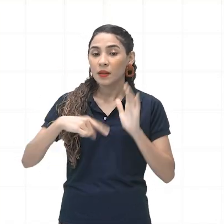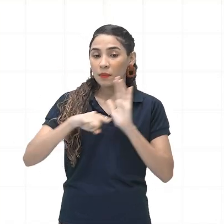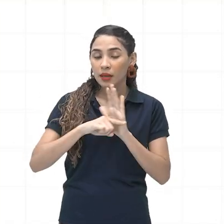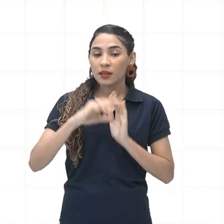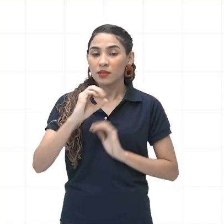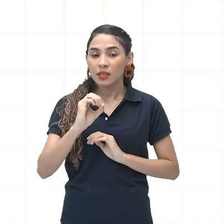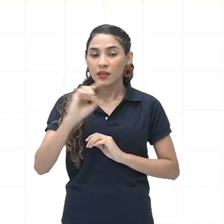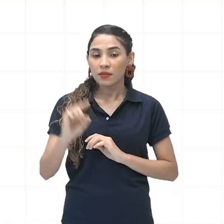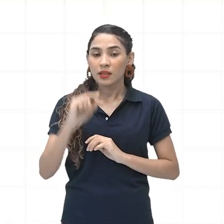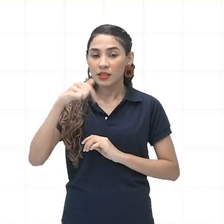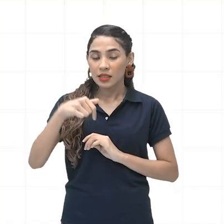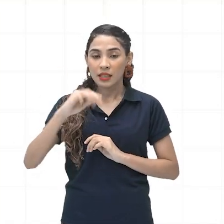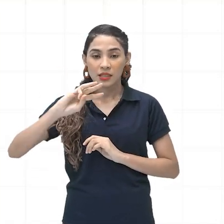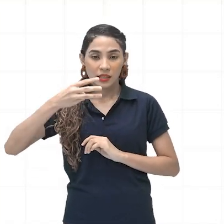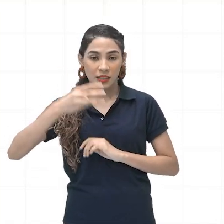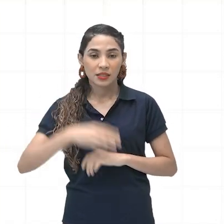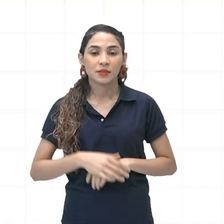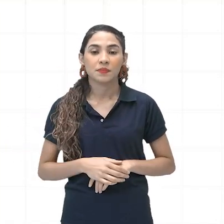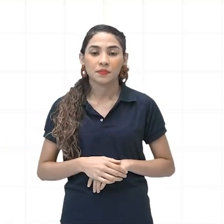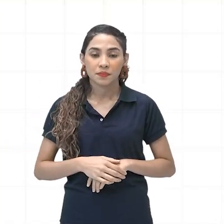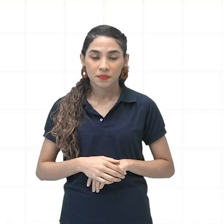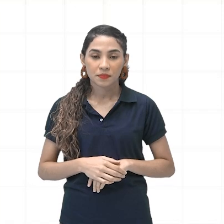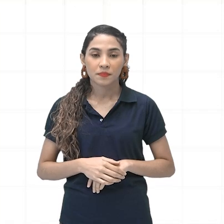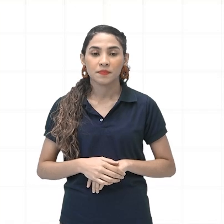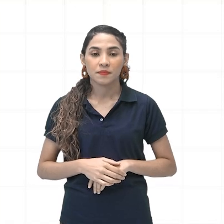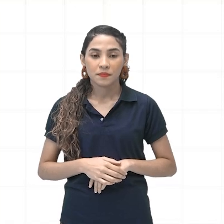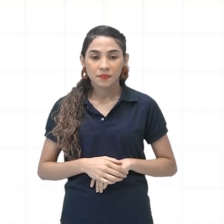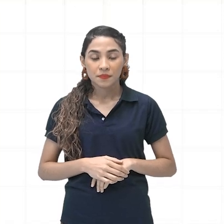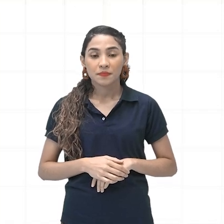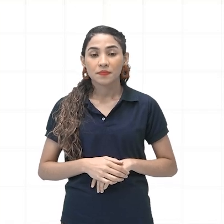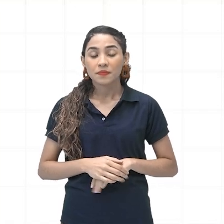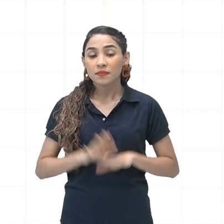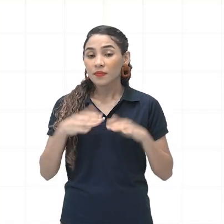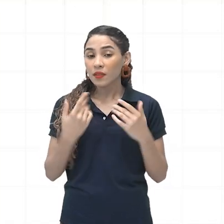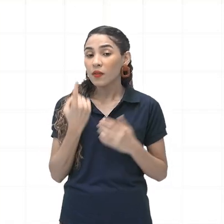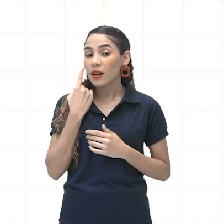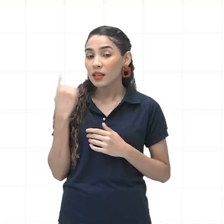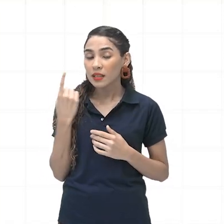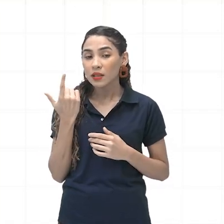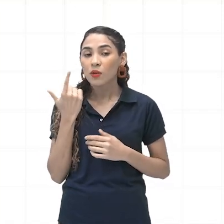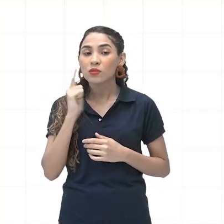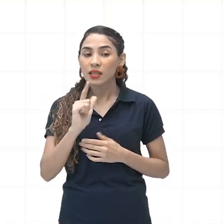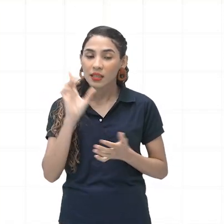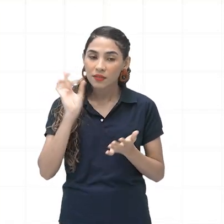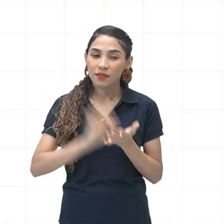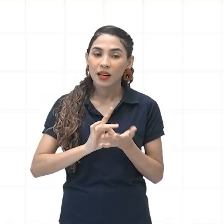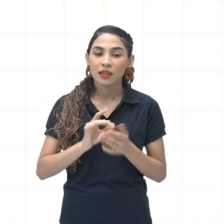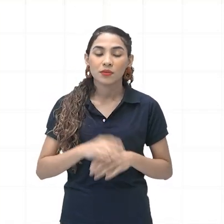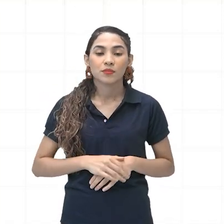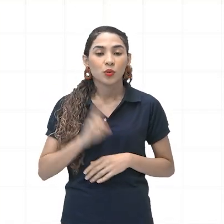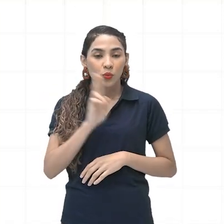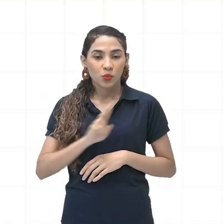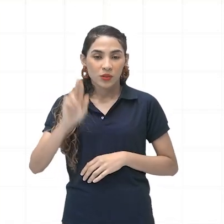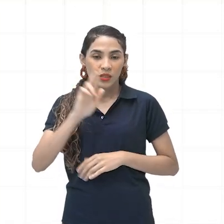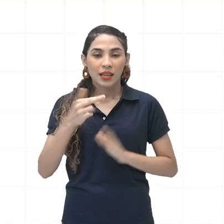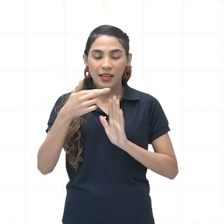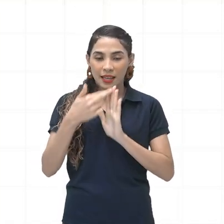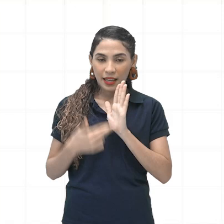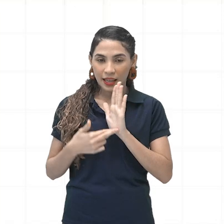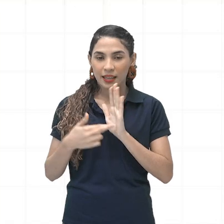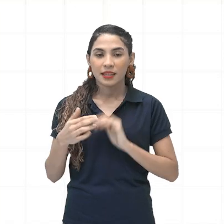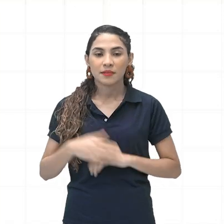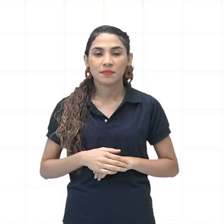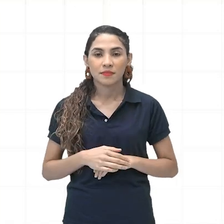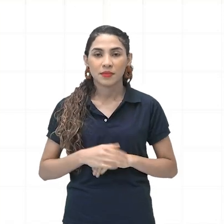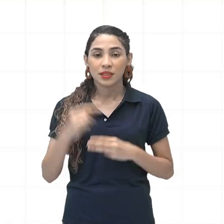3. Ou 7 décimos negativo, né, elevado a 3. Dessa forma, a gente já aplicou essa